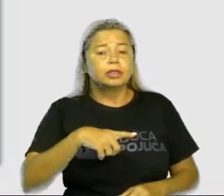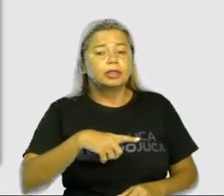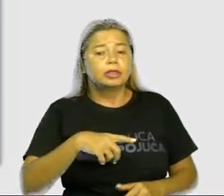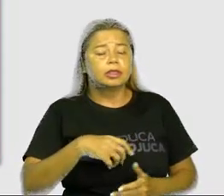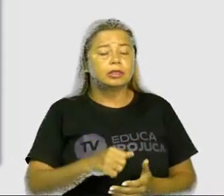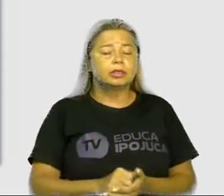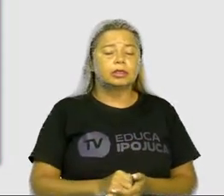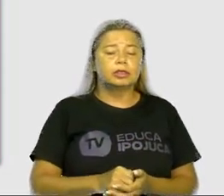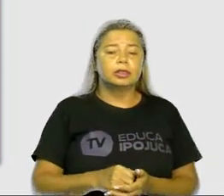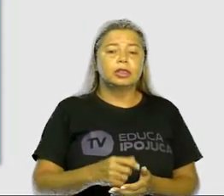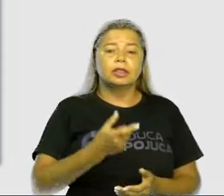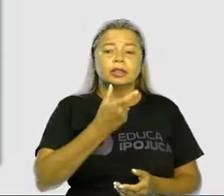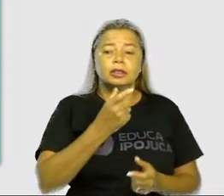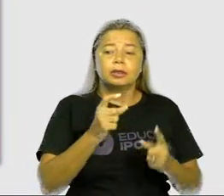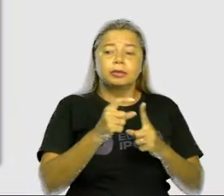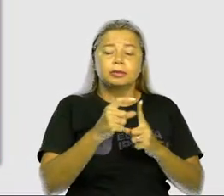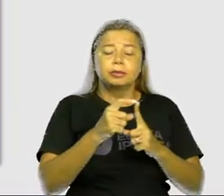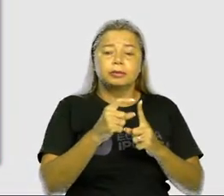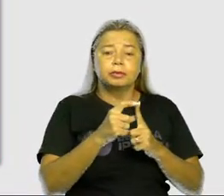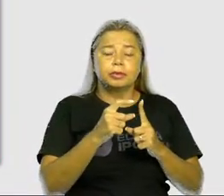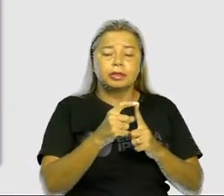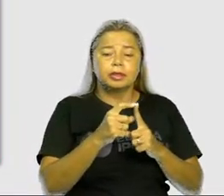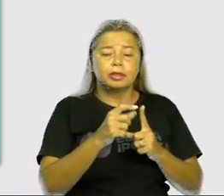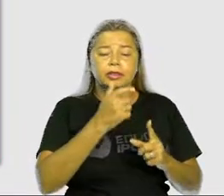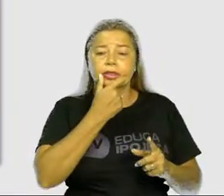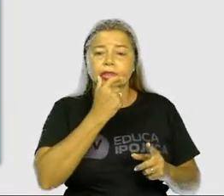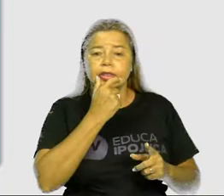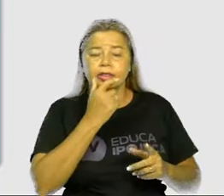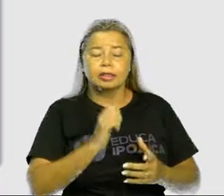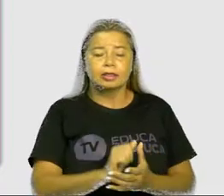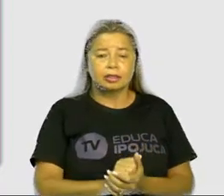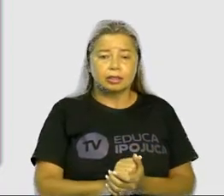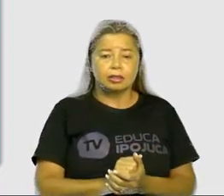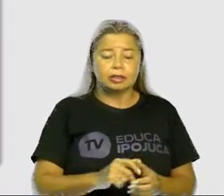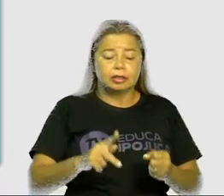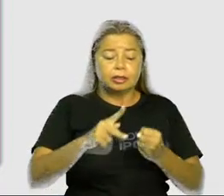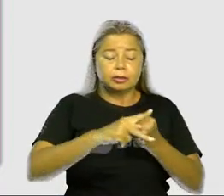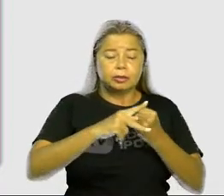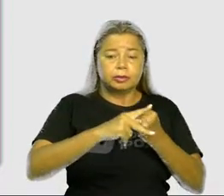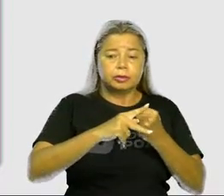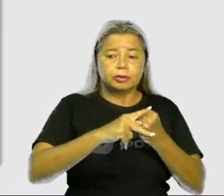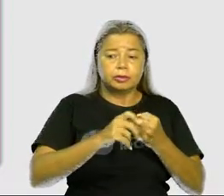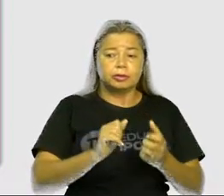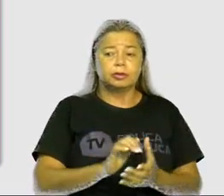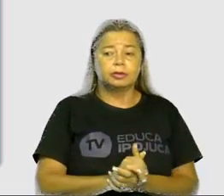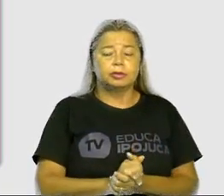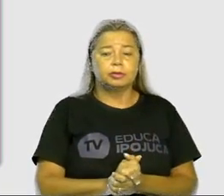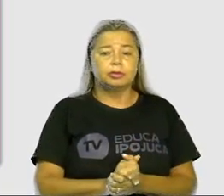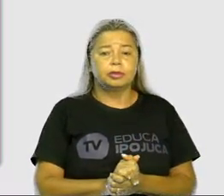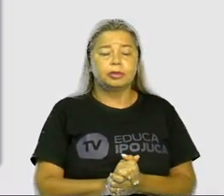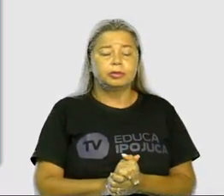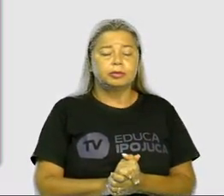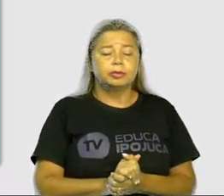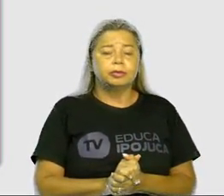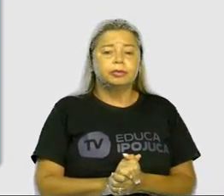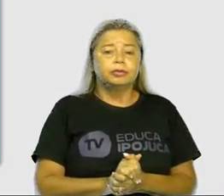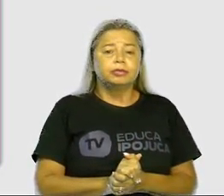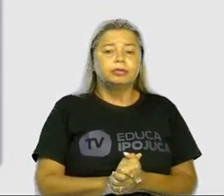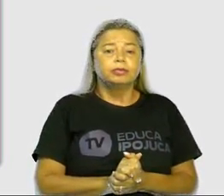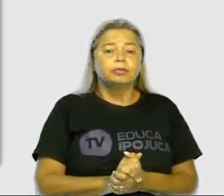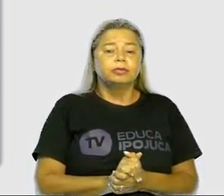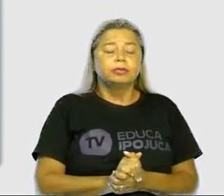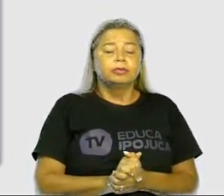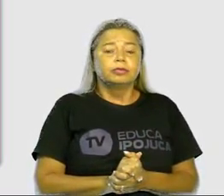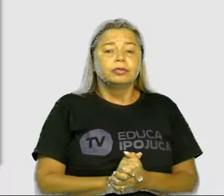o you, nós repetimos aí o you, nós temos o him, para he, né? Para